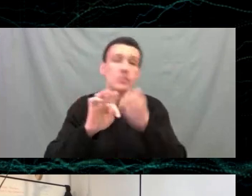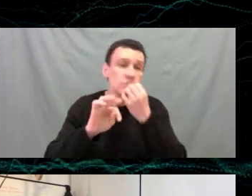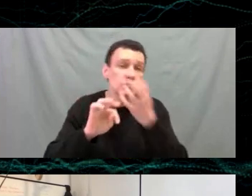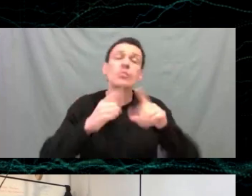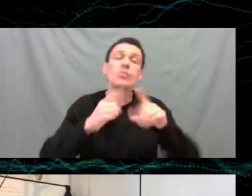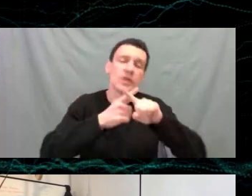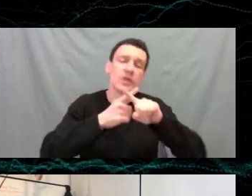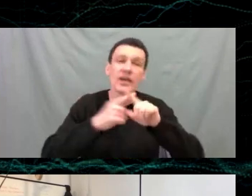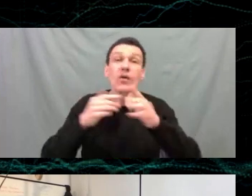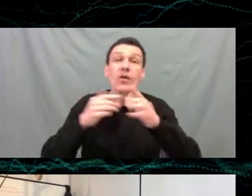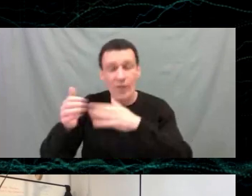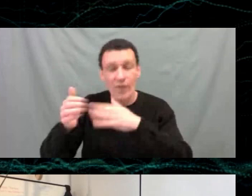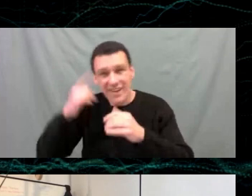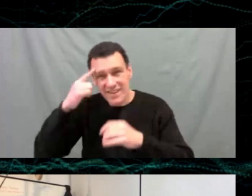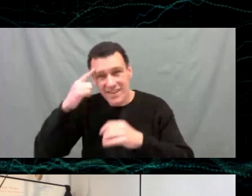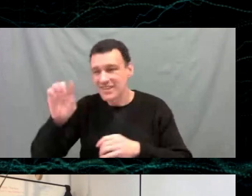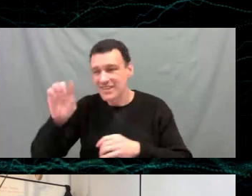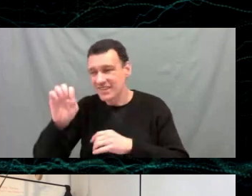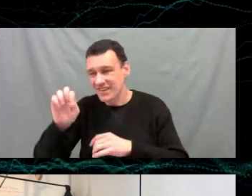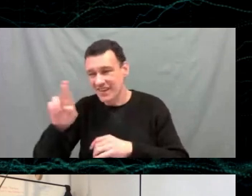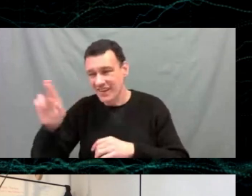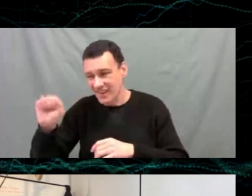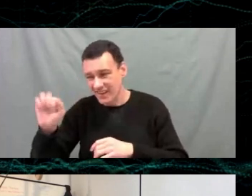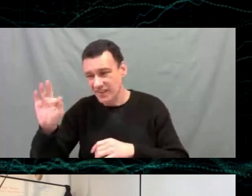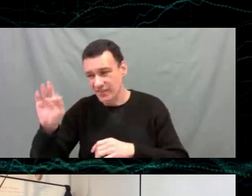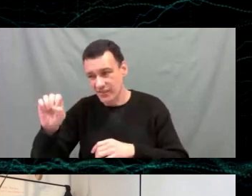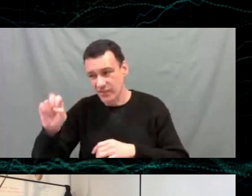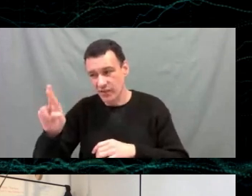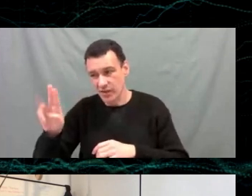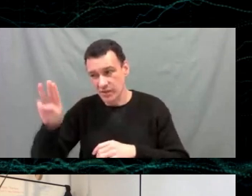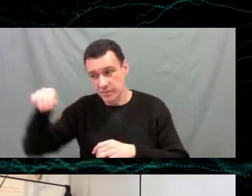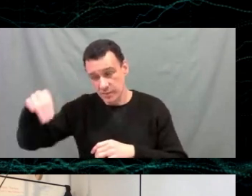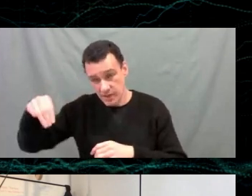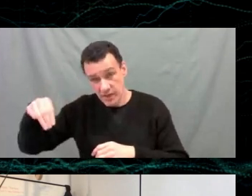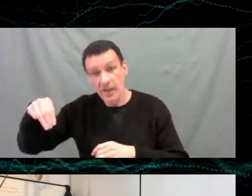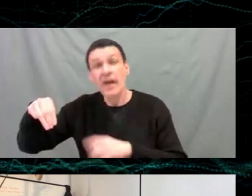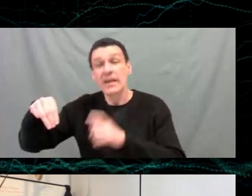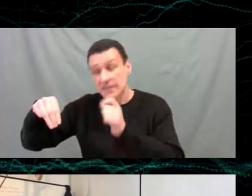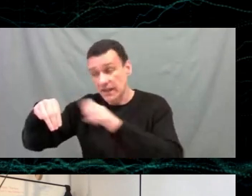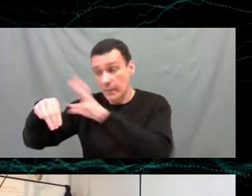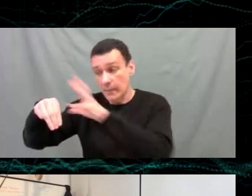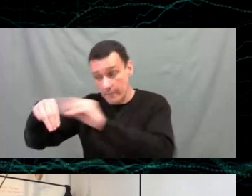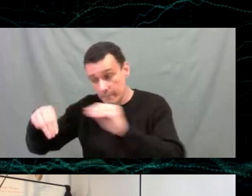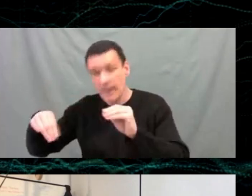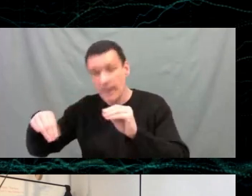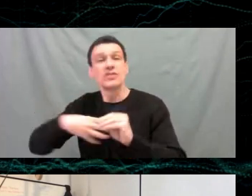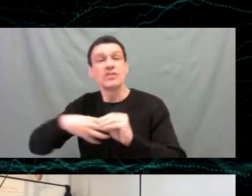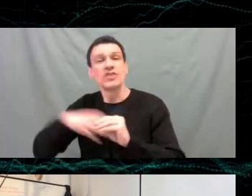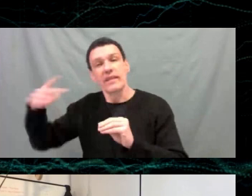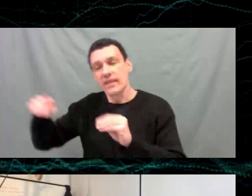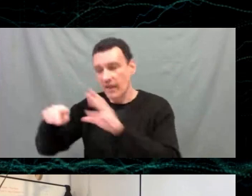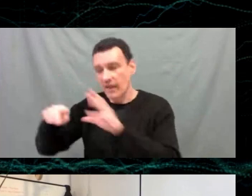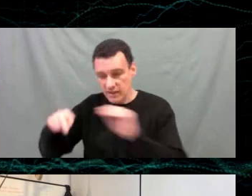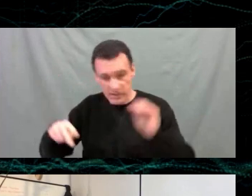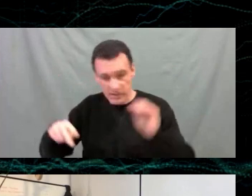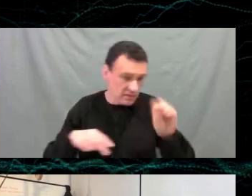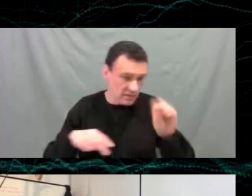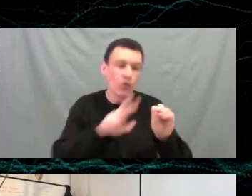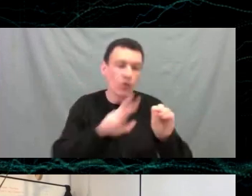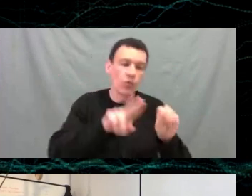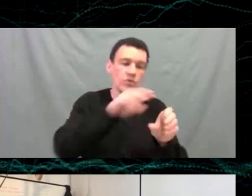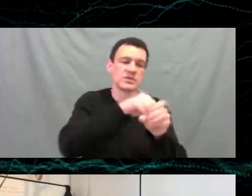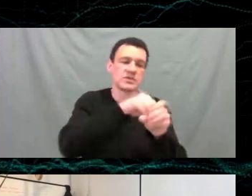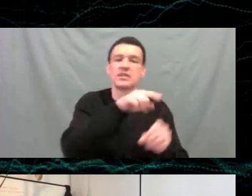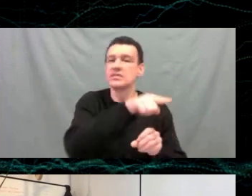Grande. Então aqui, olha que interessante, eu estou usando locals e aí eu estou usando as funções nativas do Terraform. Então olha o que eu estou